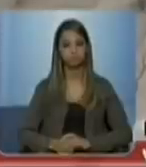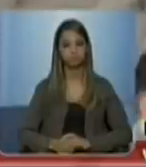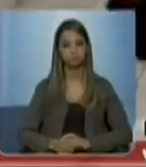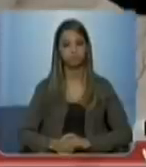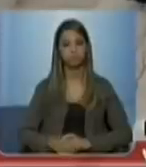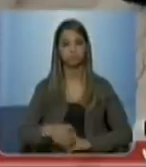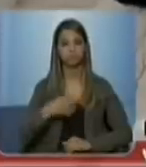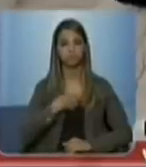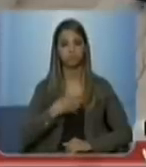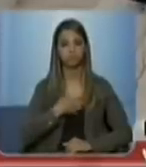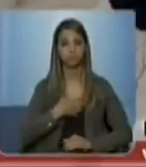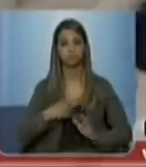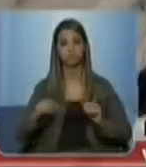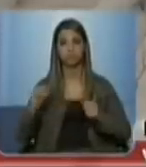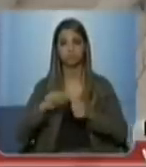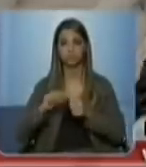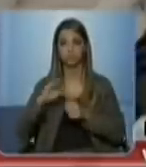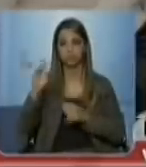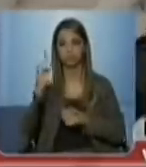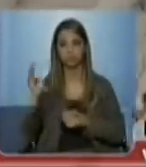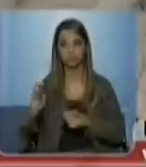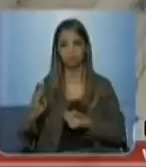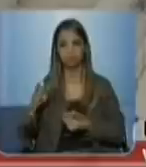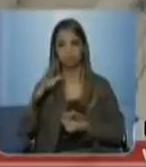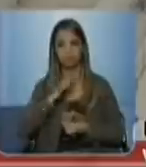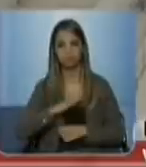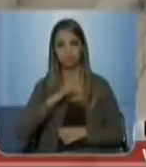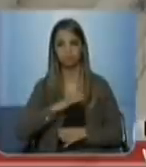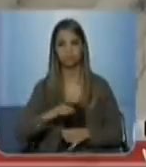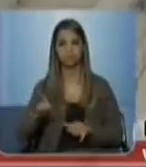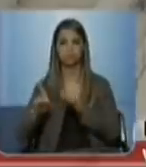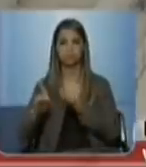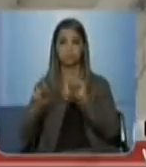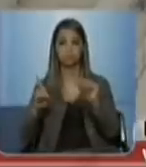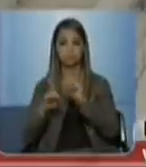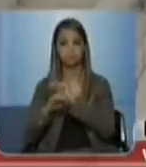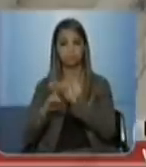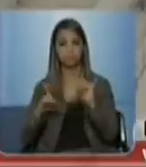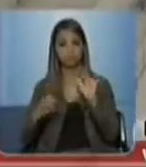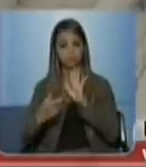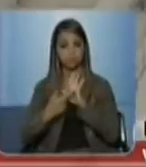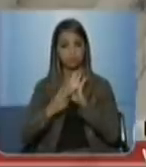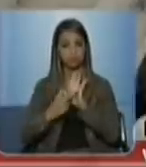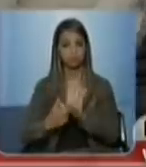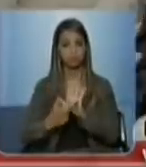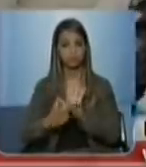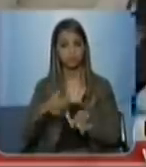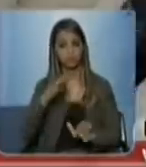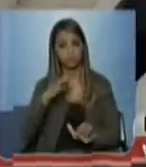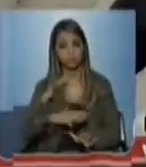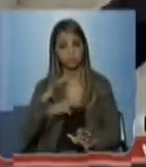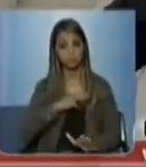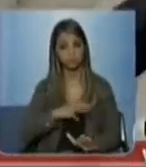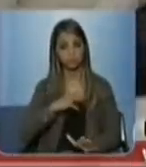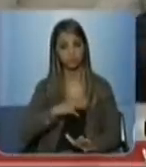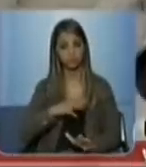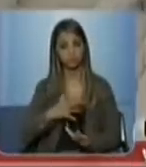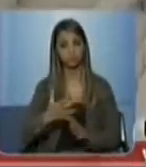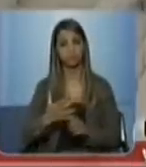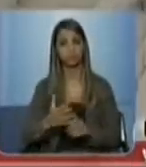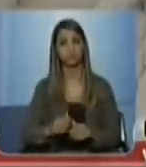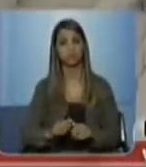feito só no Brasil mas na Espanha e em Portugal Então os depoimentos também tanto do representante de Portugal da da